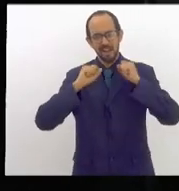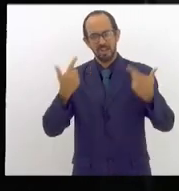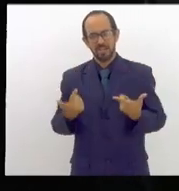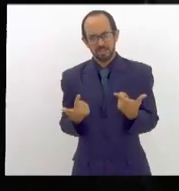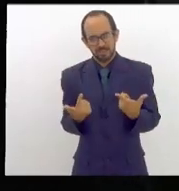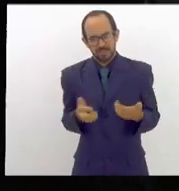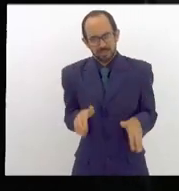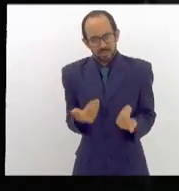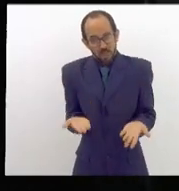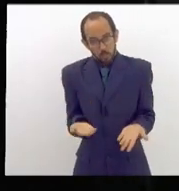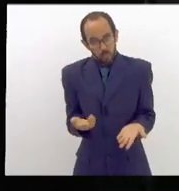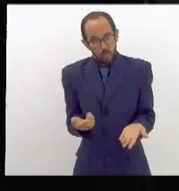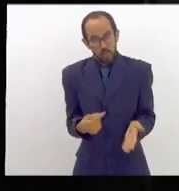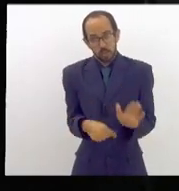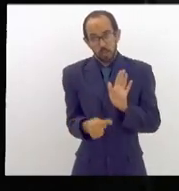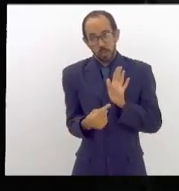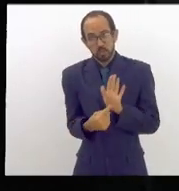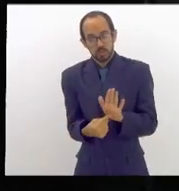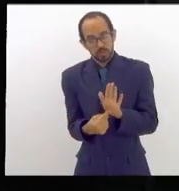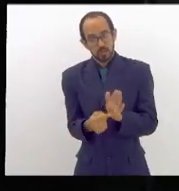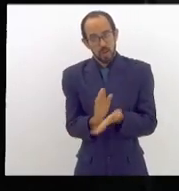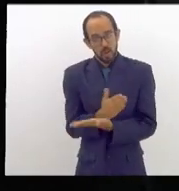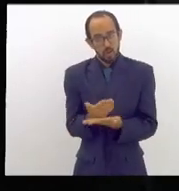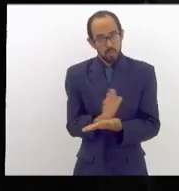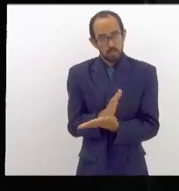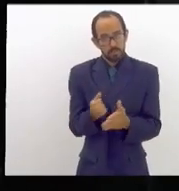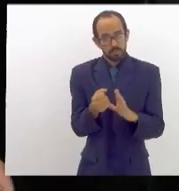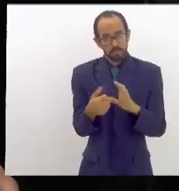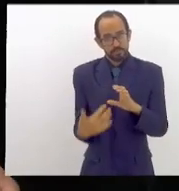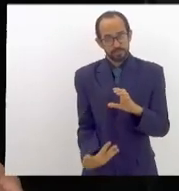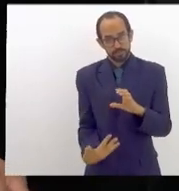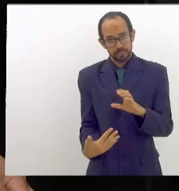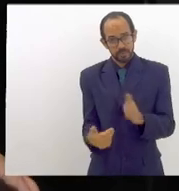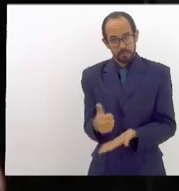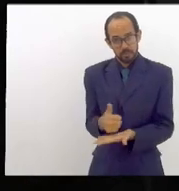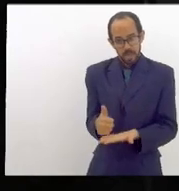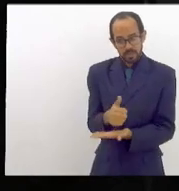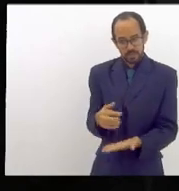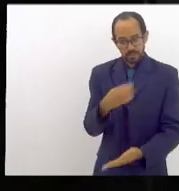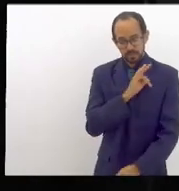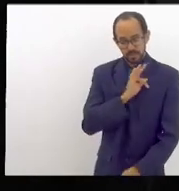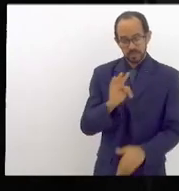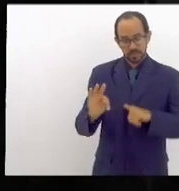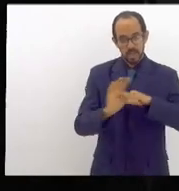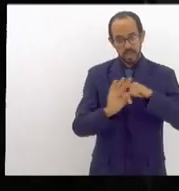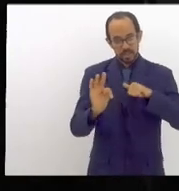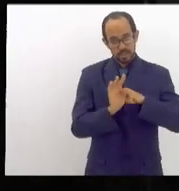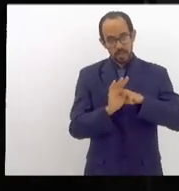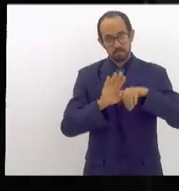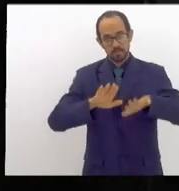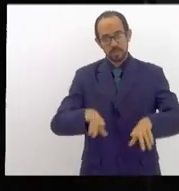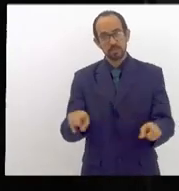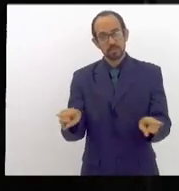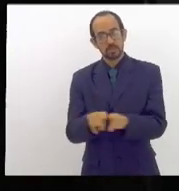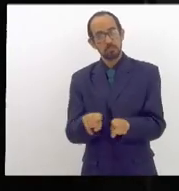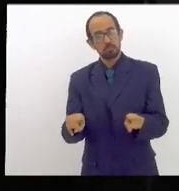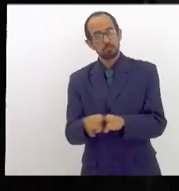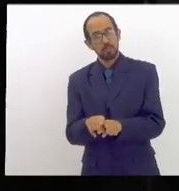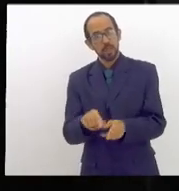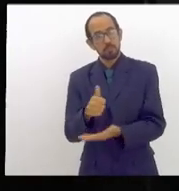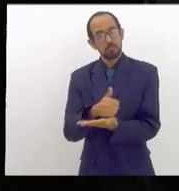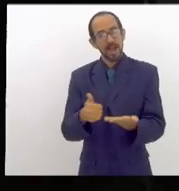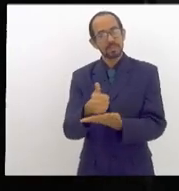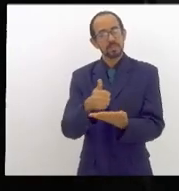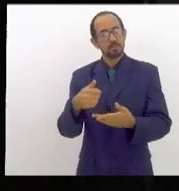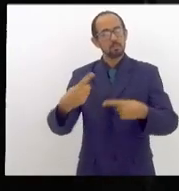de fundamentação técnica mas eu quero acrescentar elementos de fundamentação política não é